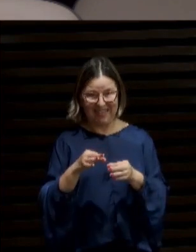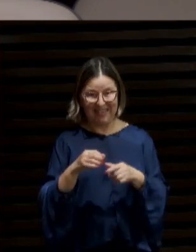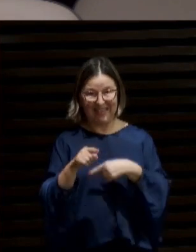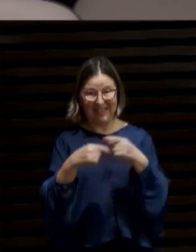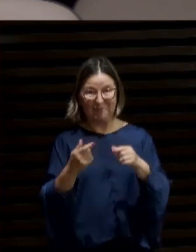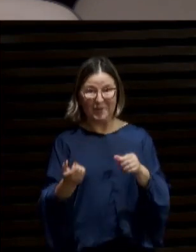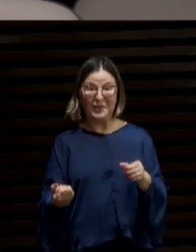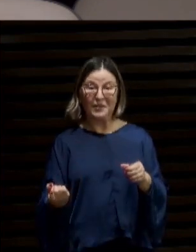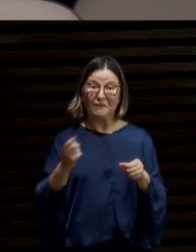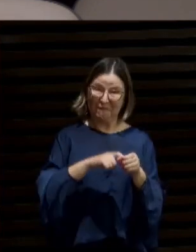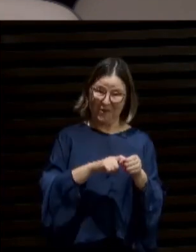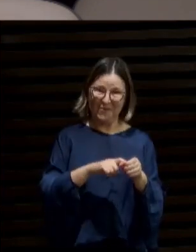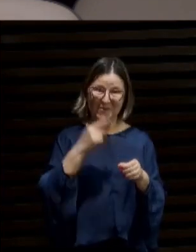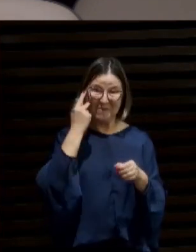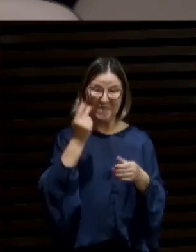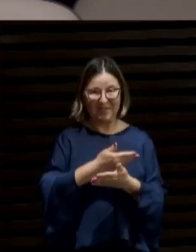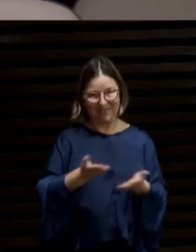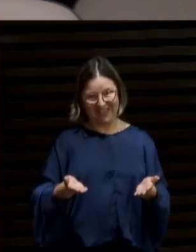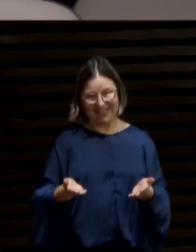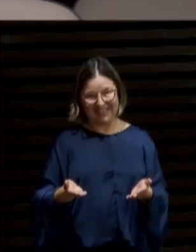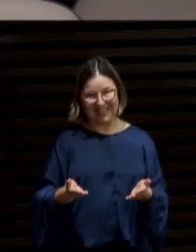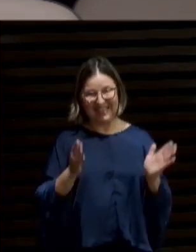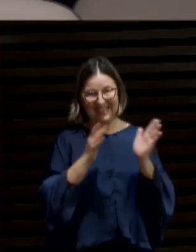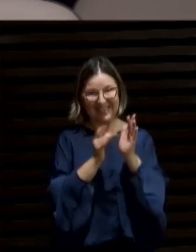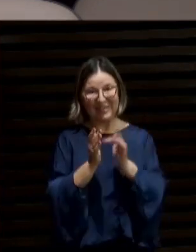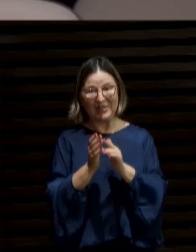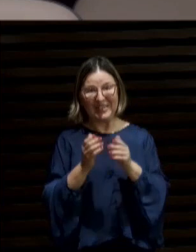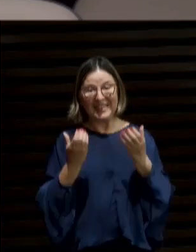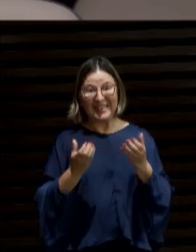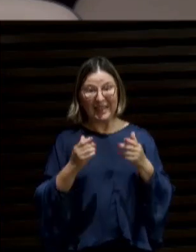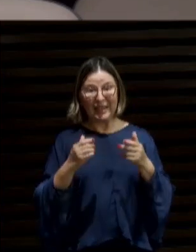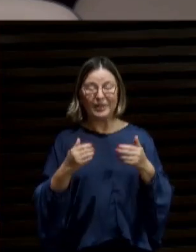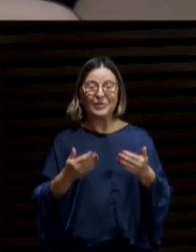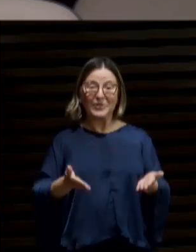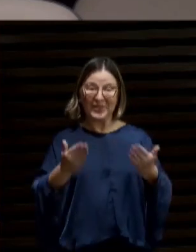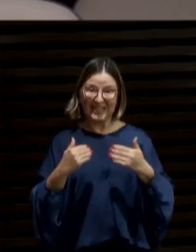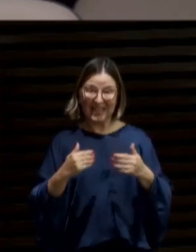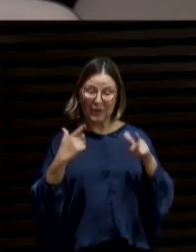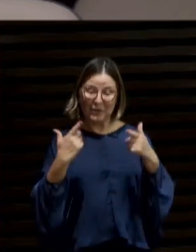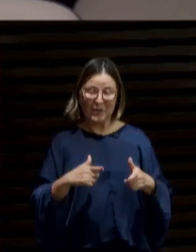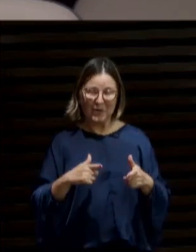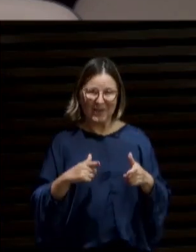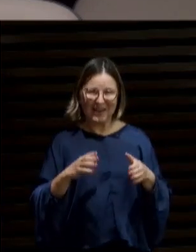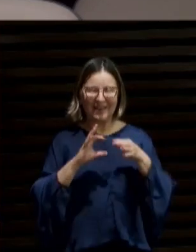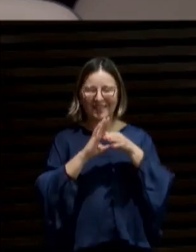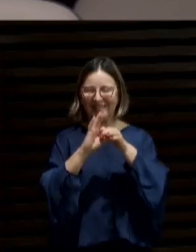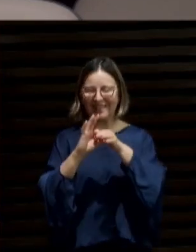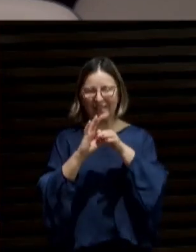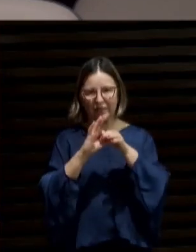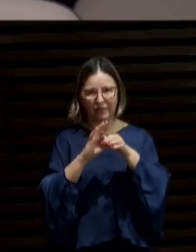nos dar um lugar de união, um lugar de harmonia, não esta que está